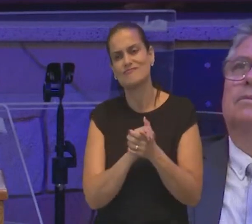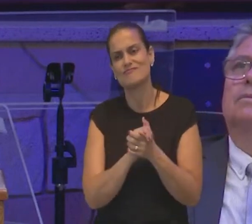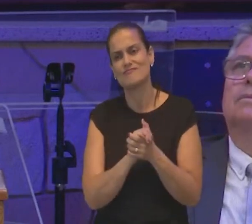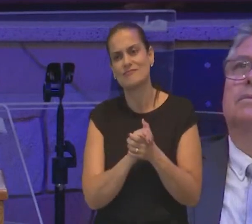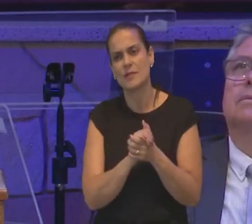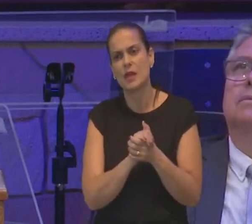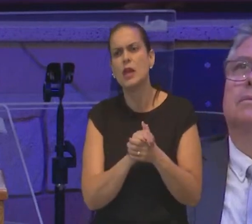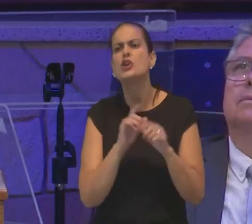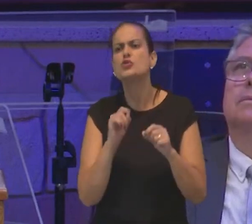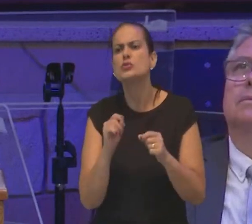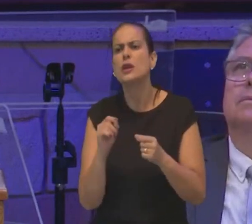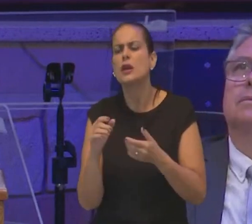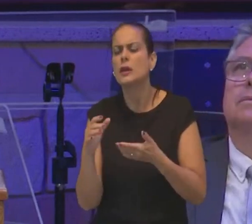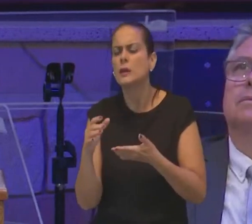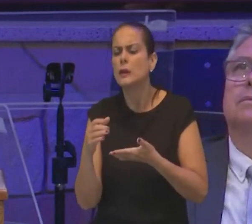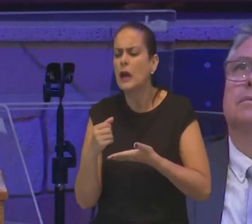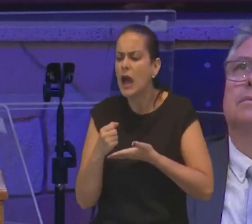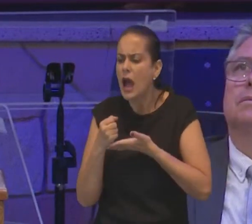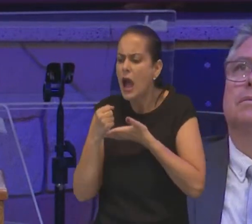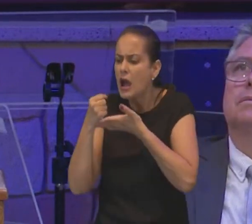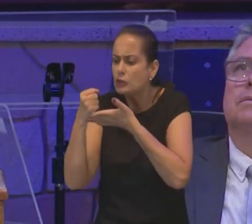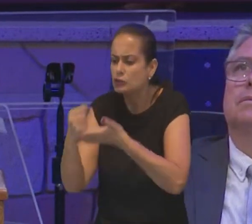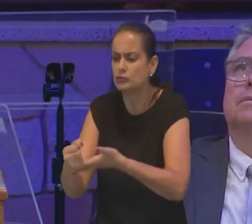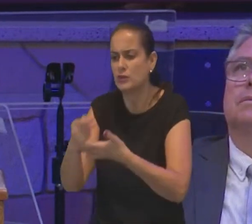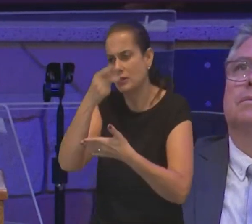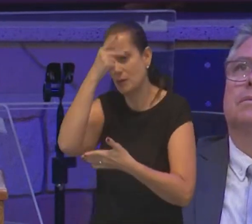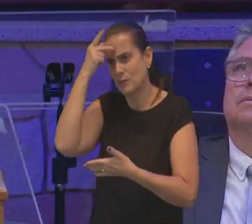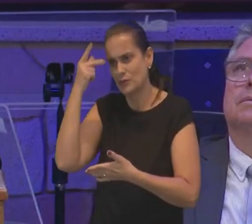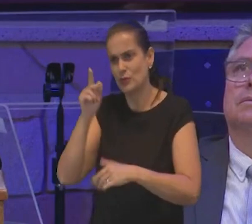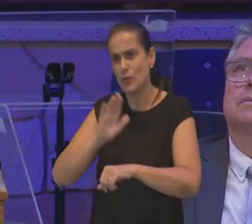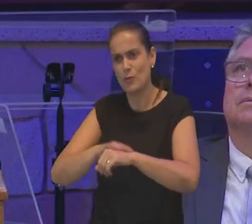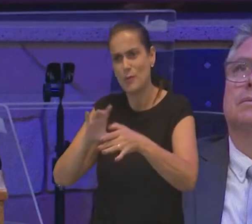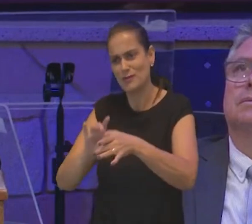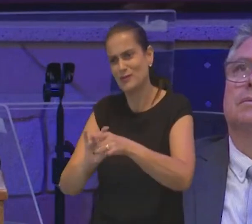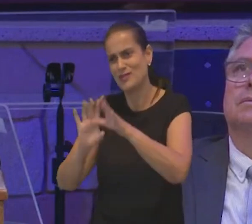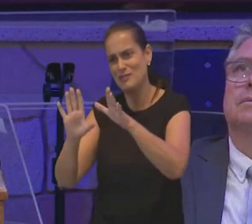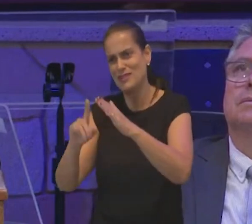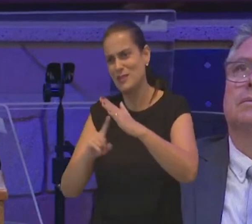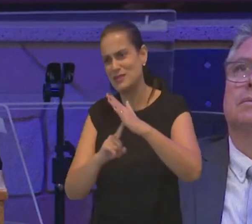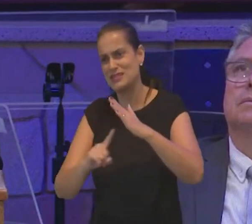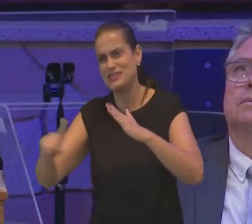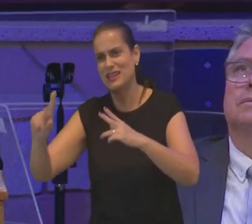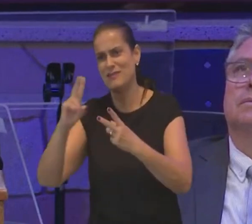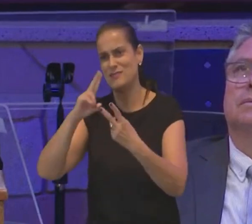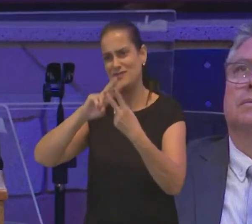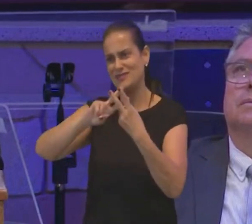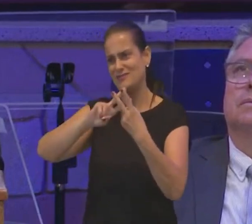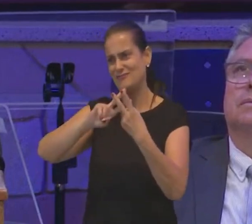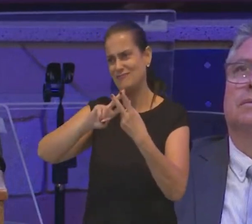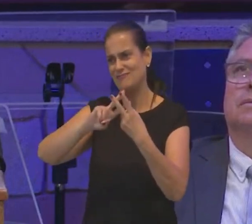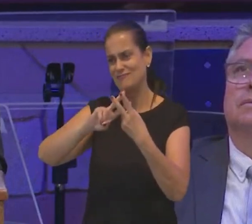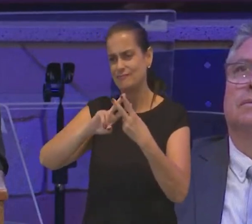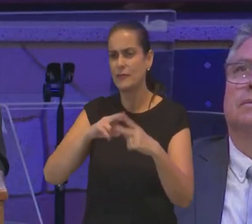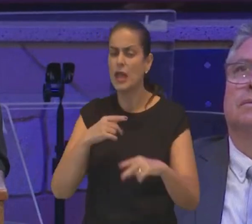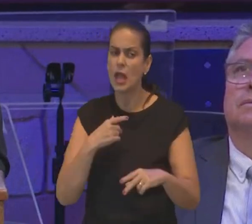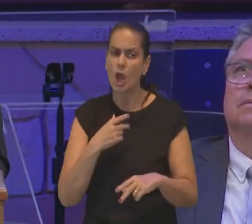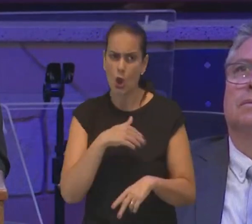público quando sair de dentro do presídio. Estava conversando hoje, irmã Andréia,